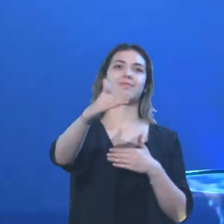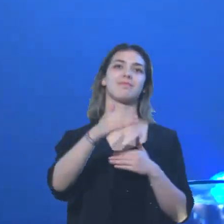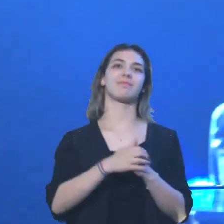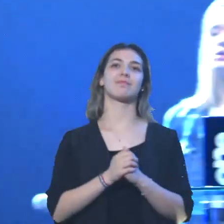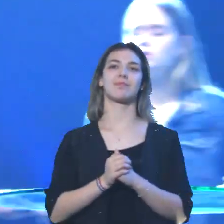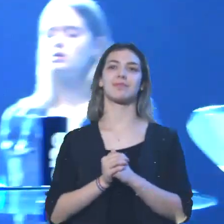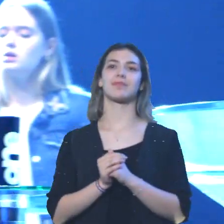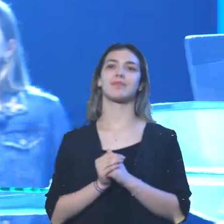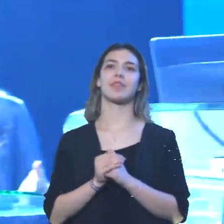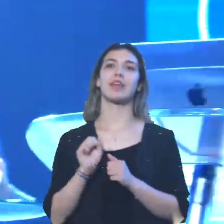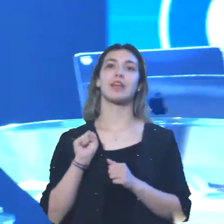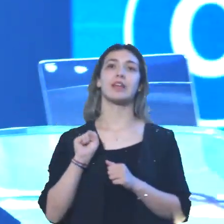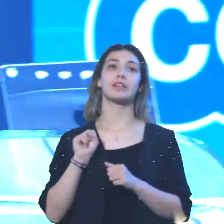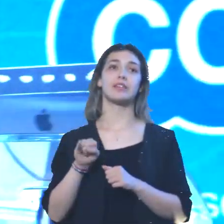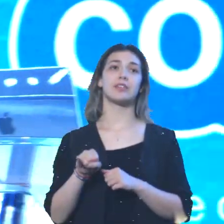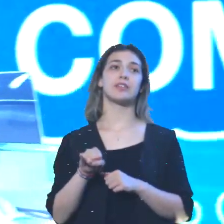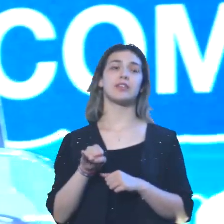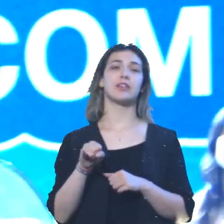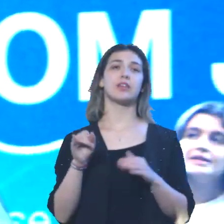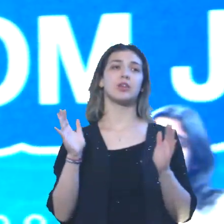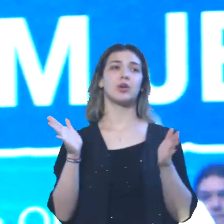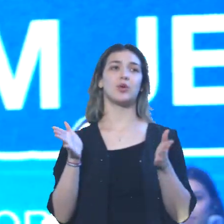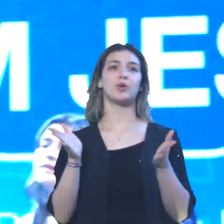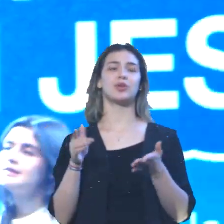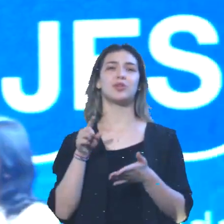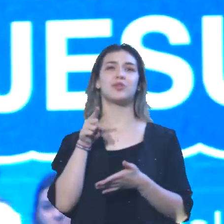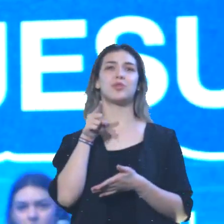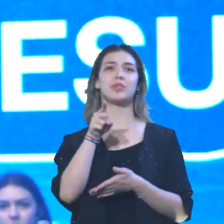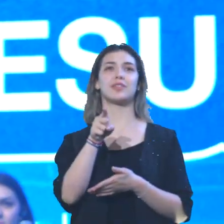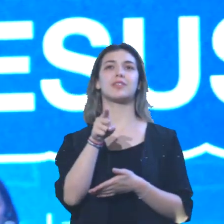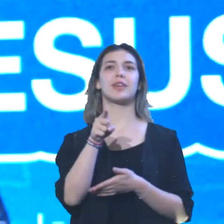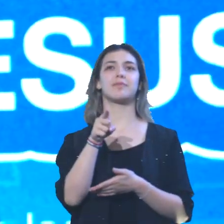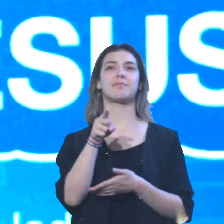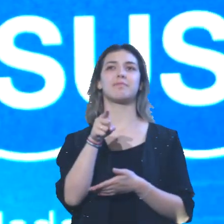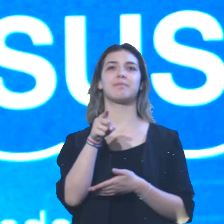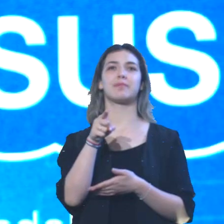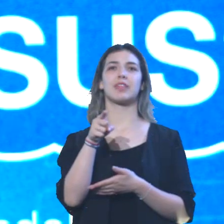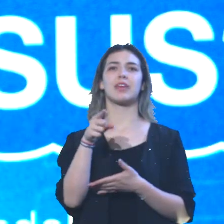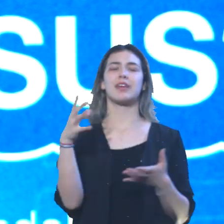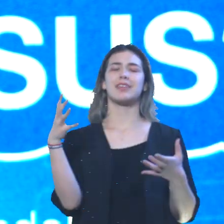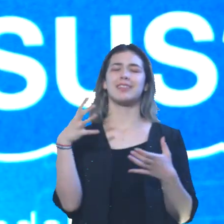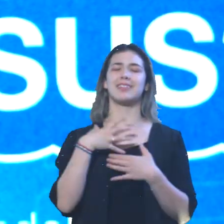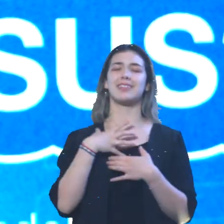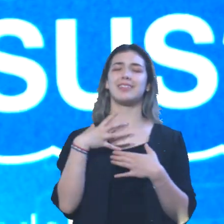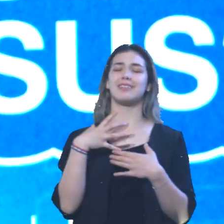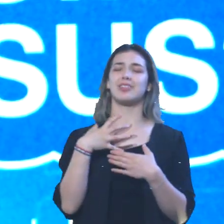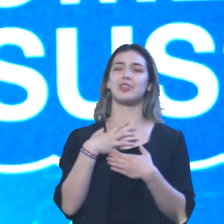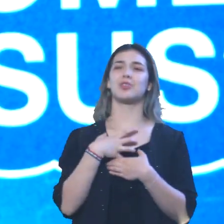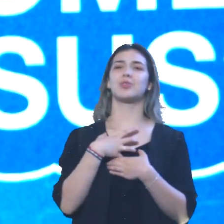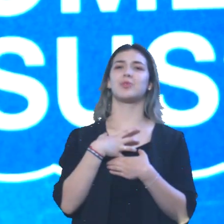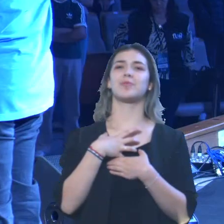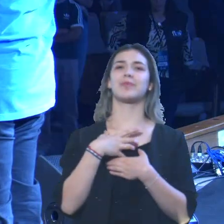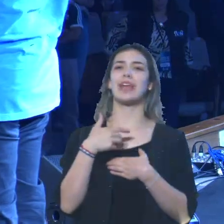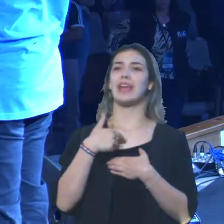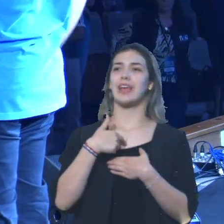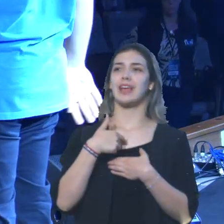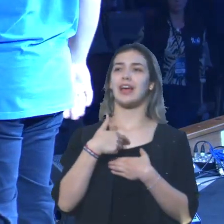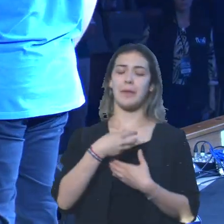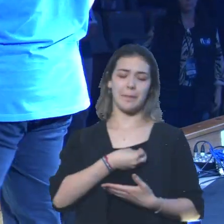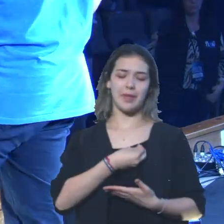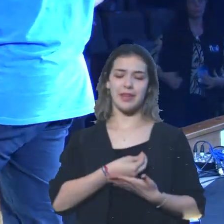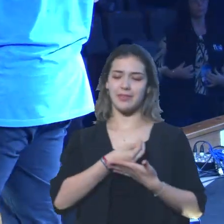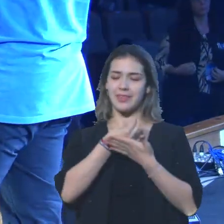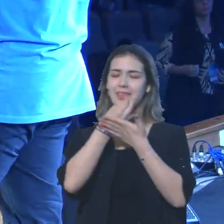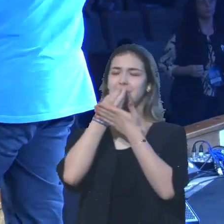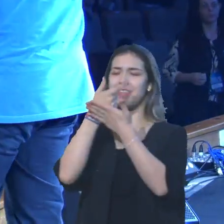Se hoje você está aqui nessa noite e sentiu isso no seu coração, falando, eu quero entregar a minha vida ao